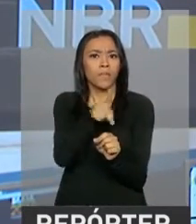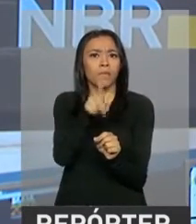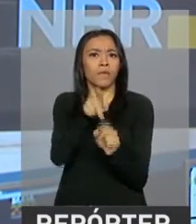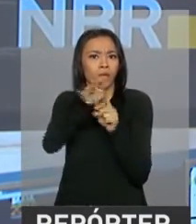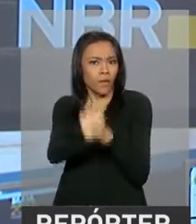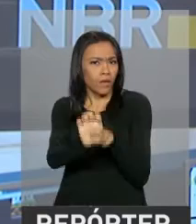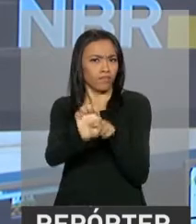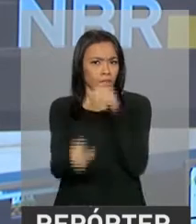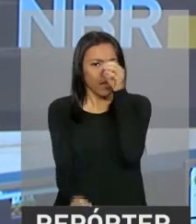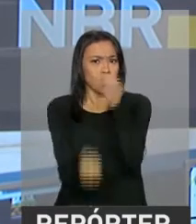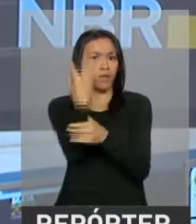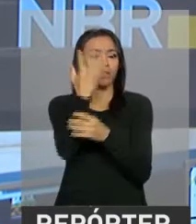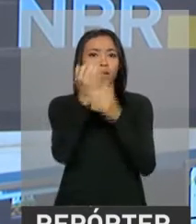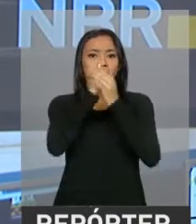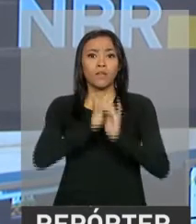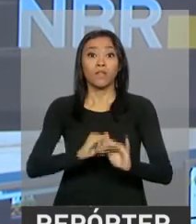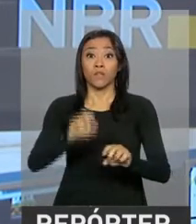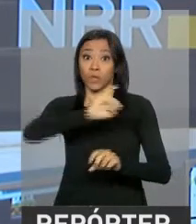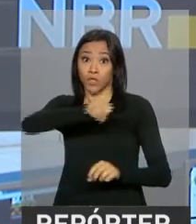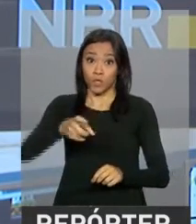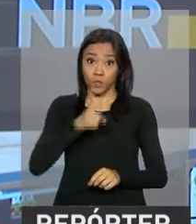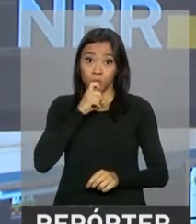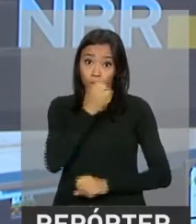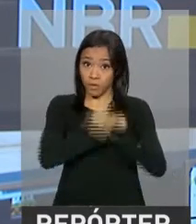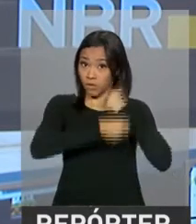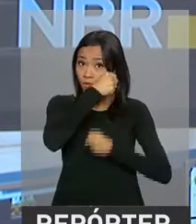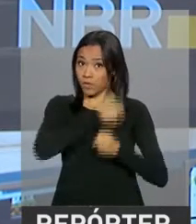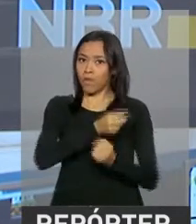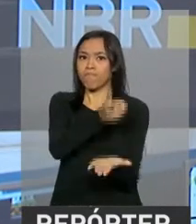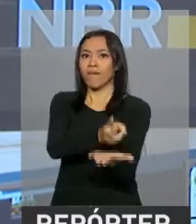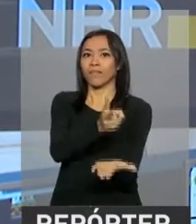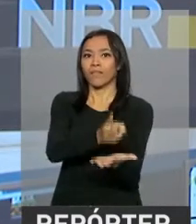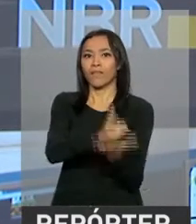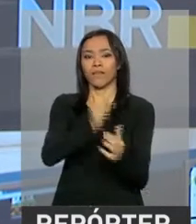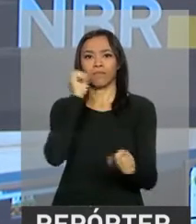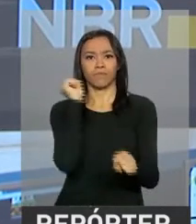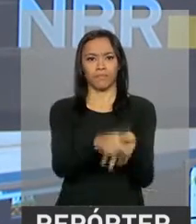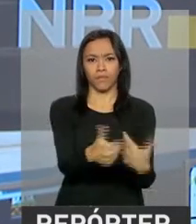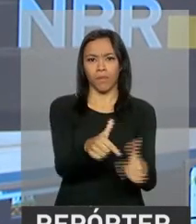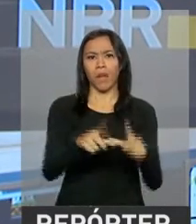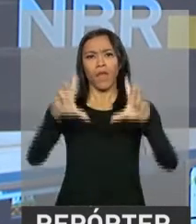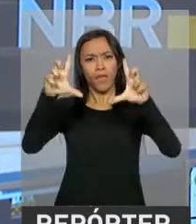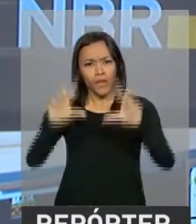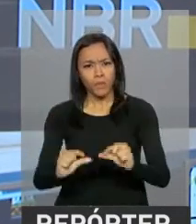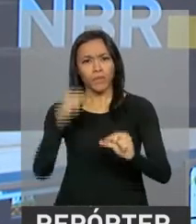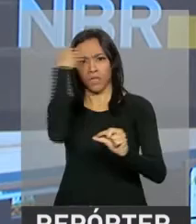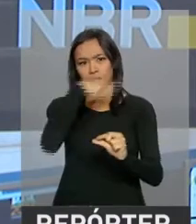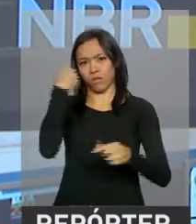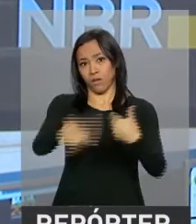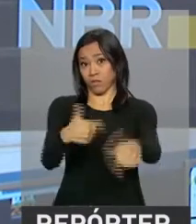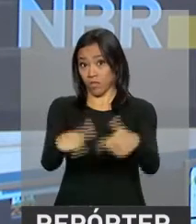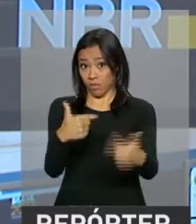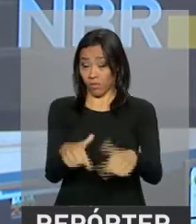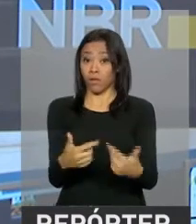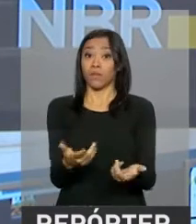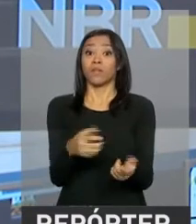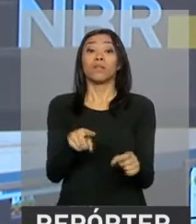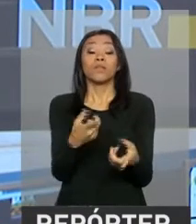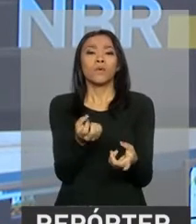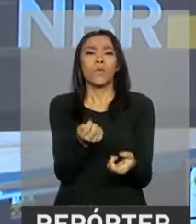lançado em julho do ano passado conseguiu manter empregos com a redução de jornada e salário de quase 60 mil